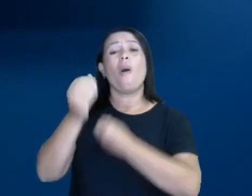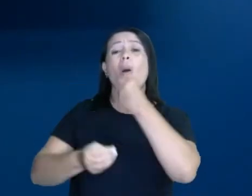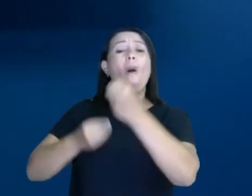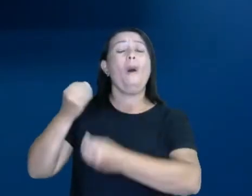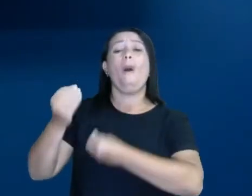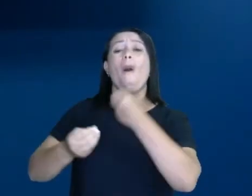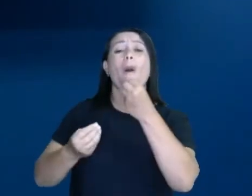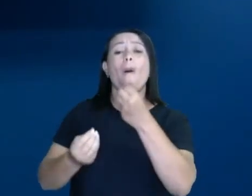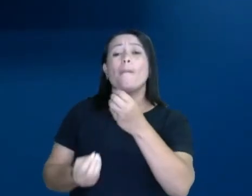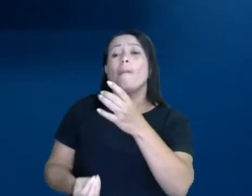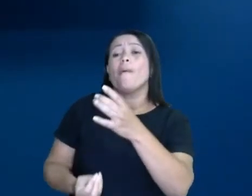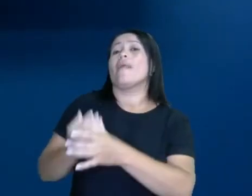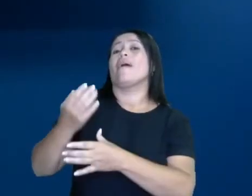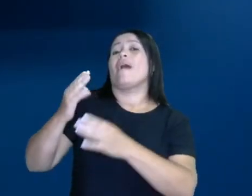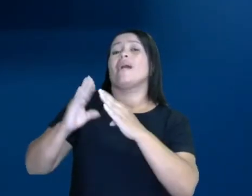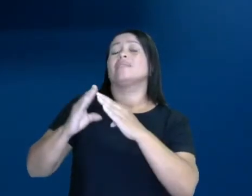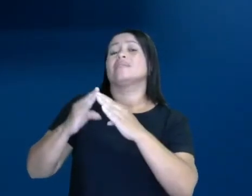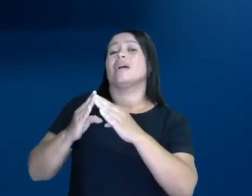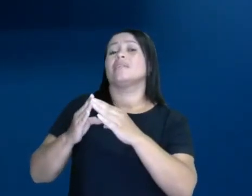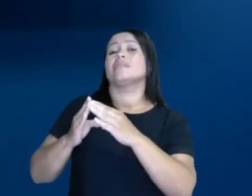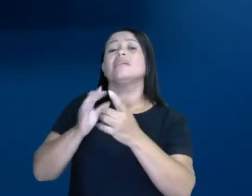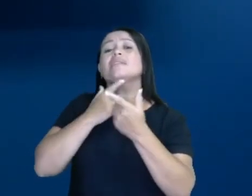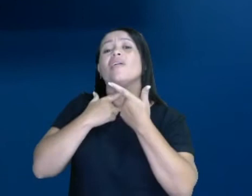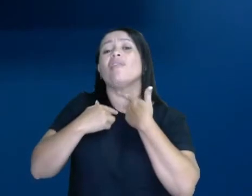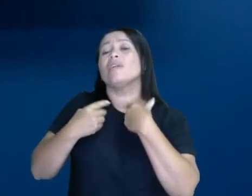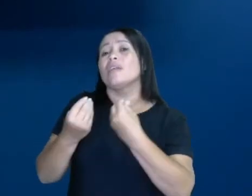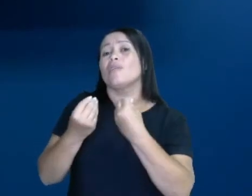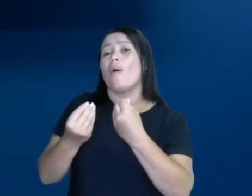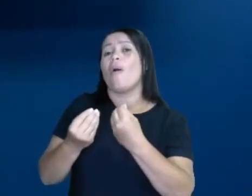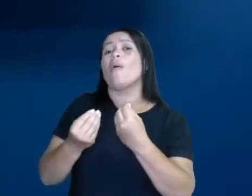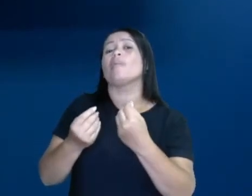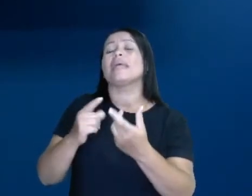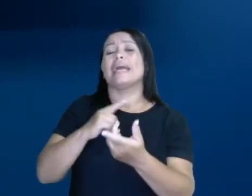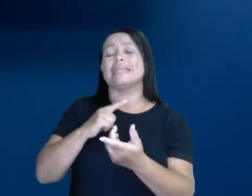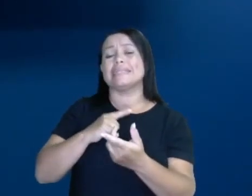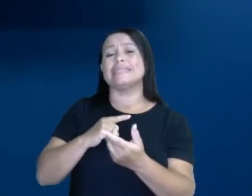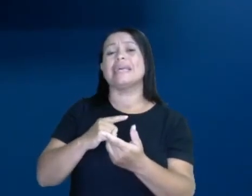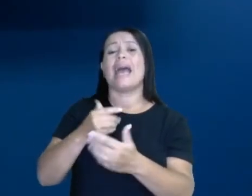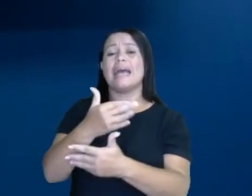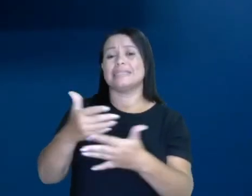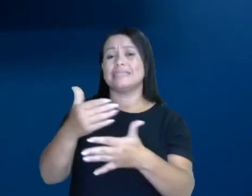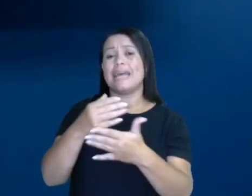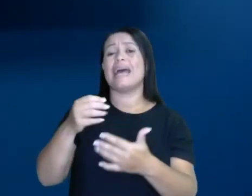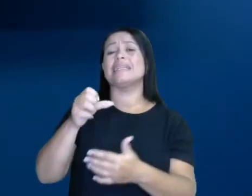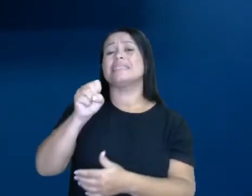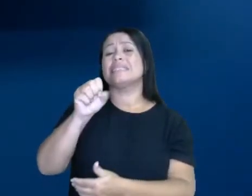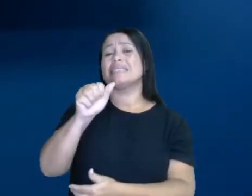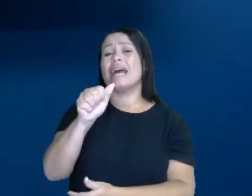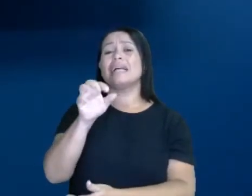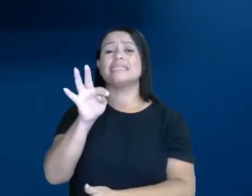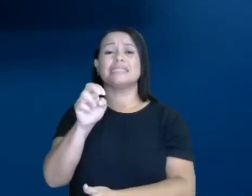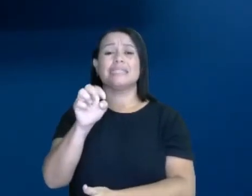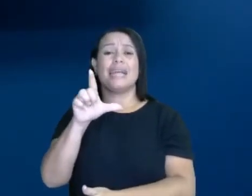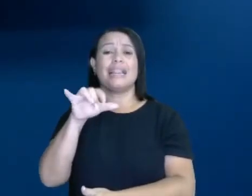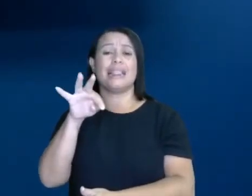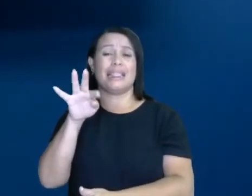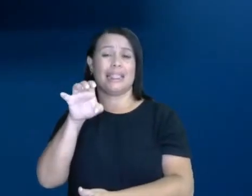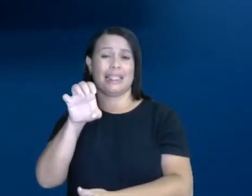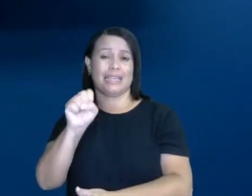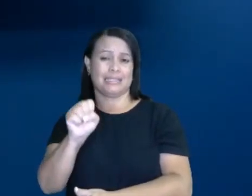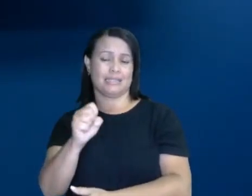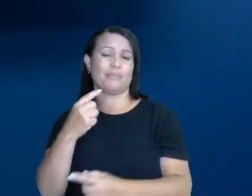forma que podiam, do jeito que podiam, formando aí as cidades satélites, né? Que foi uma forma bonita de